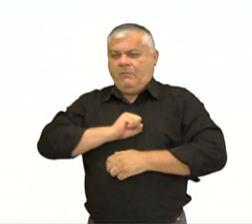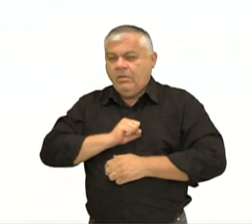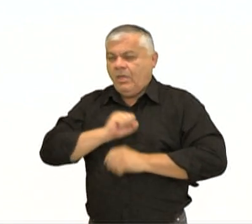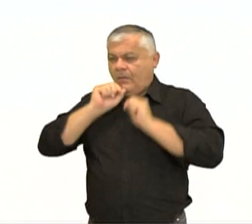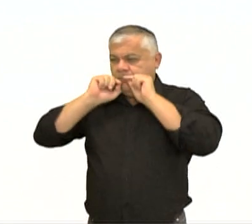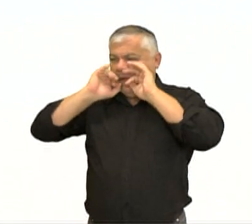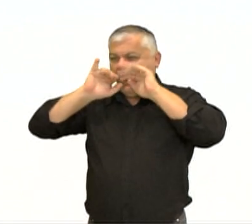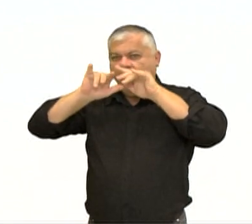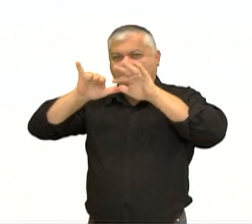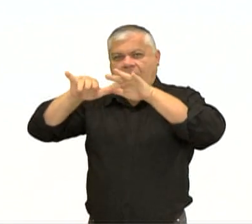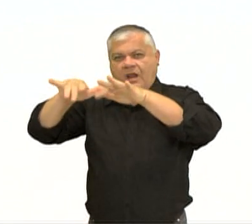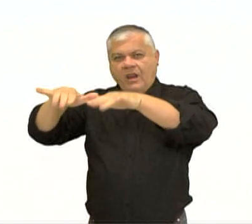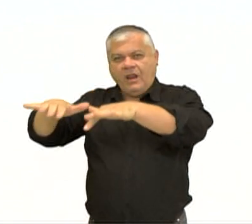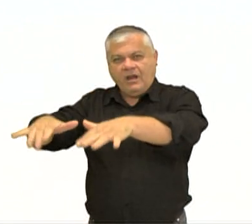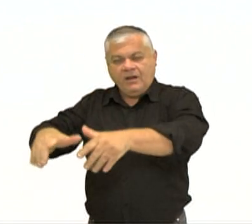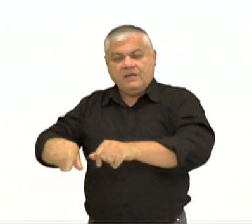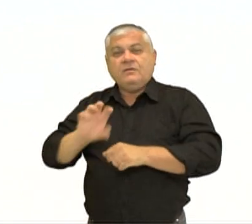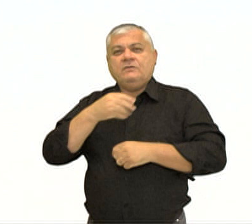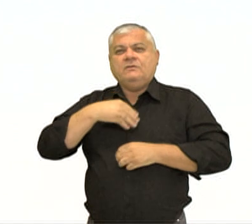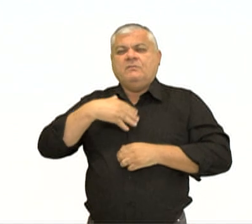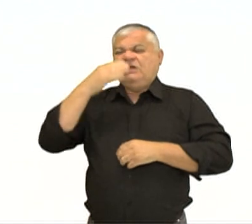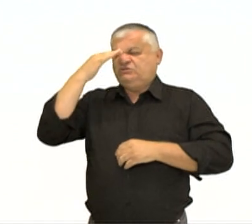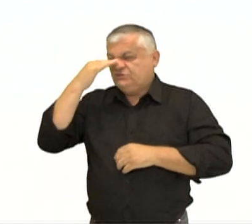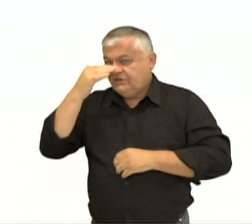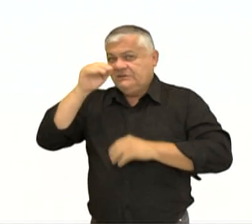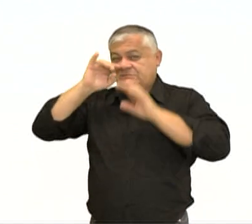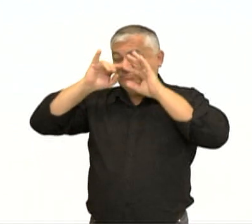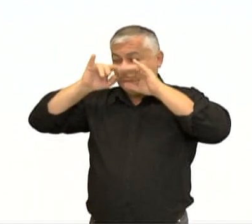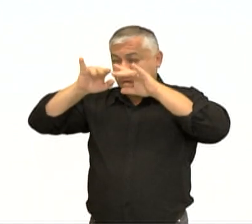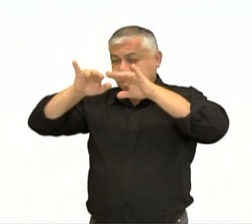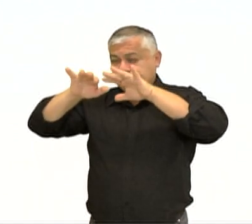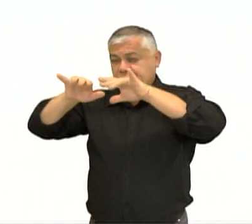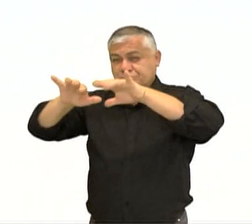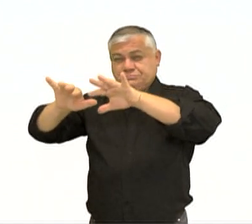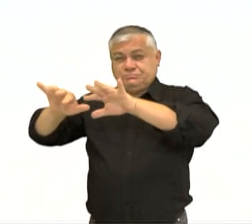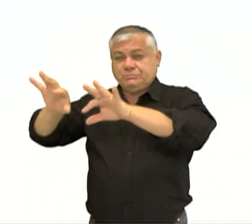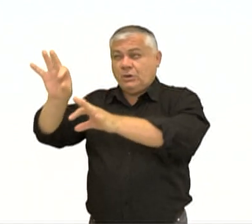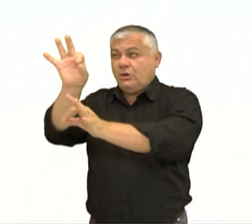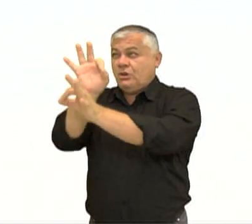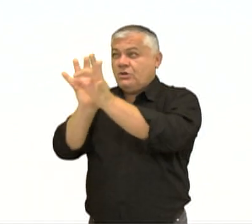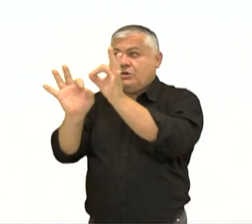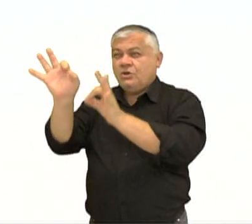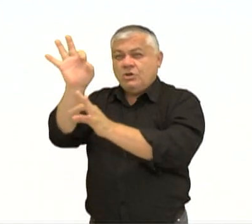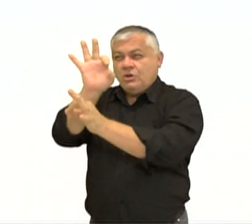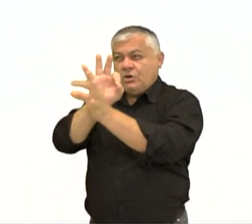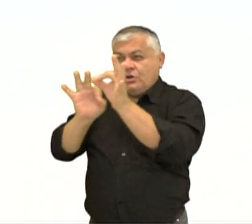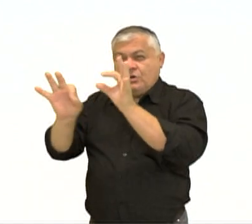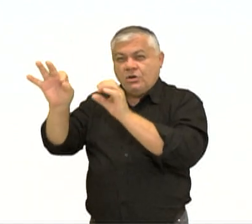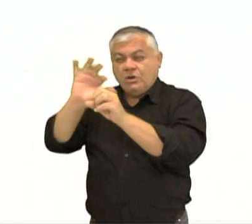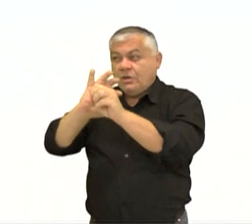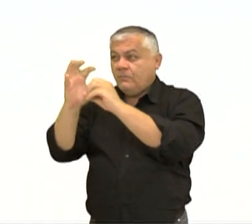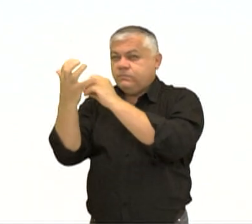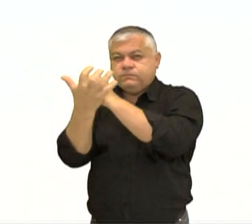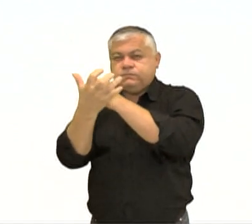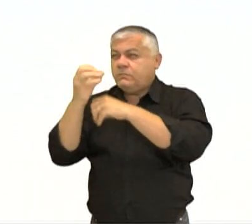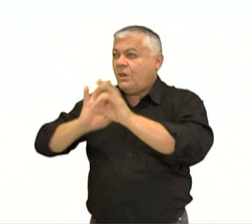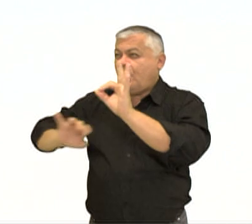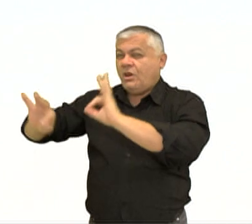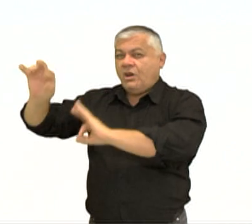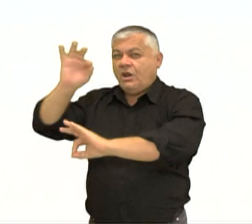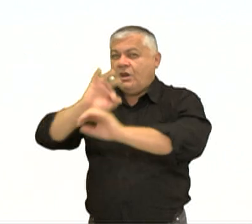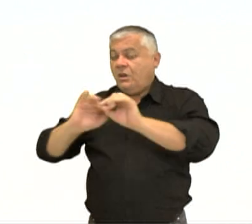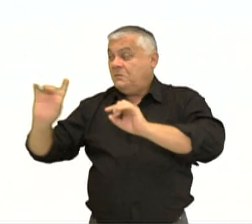espirra e gotículas ficam em suspensão no ar, contendo aquele vírus. Então, outras pessoas